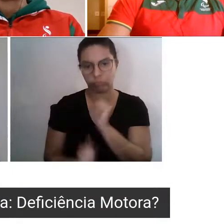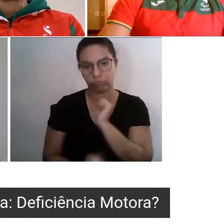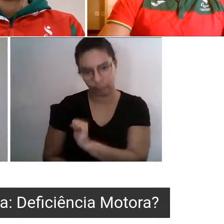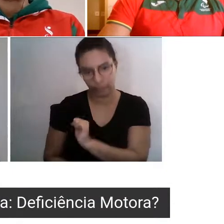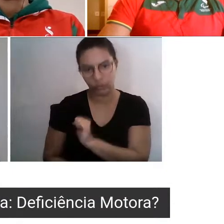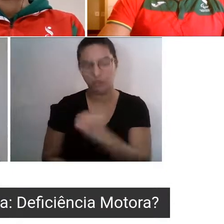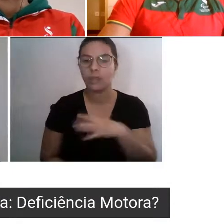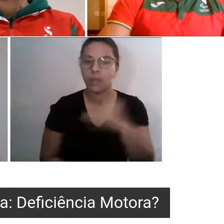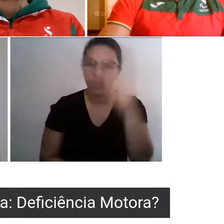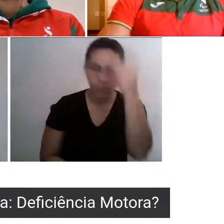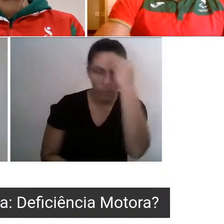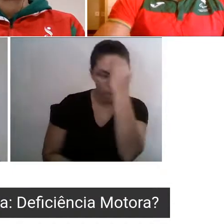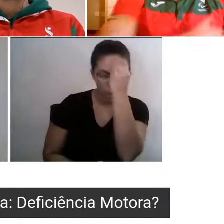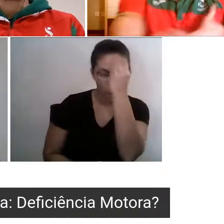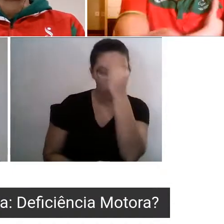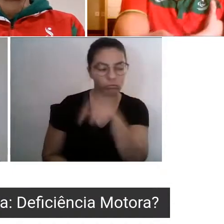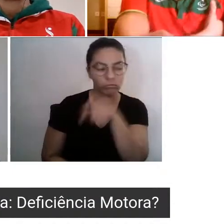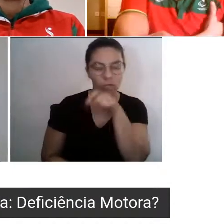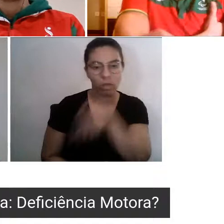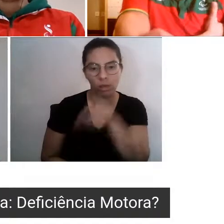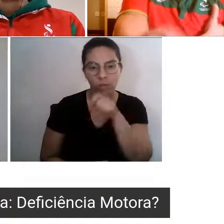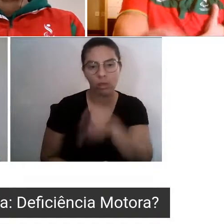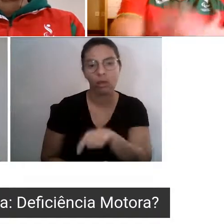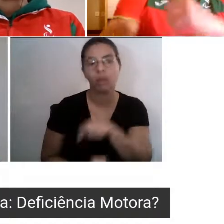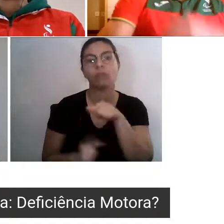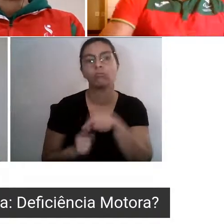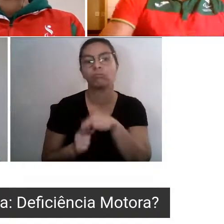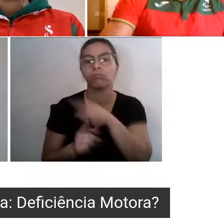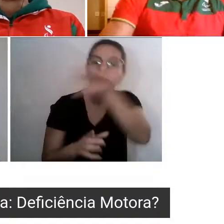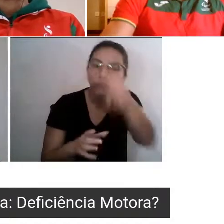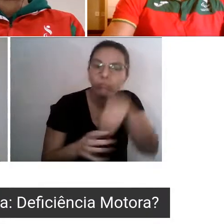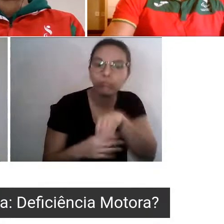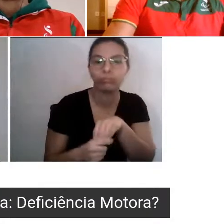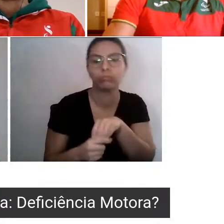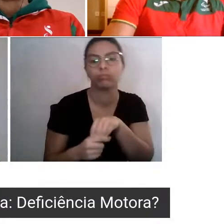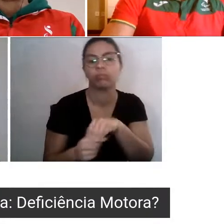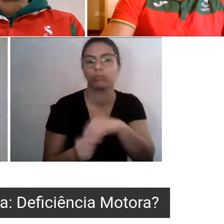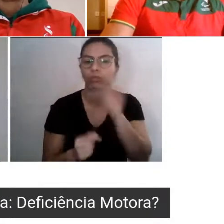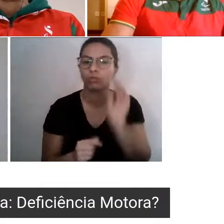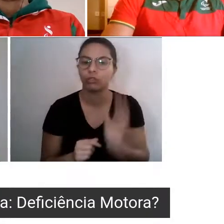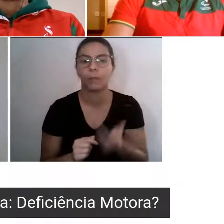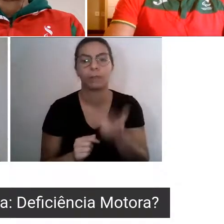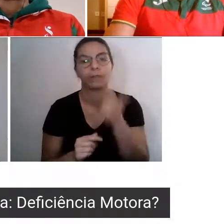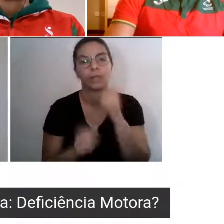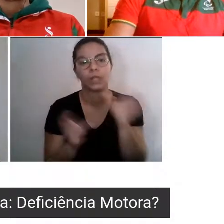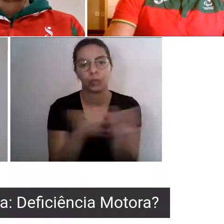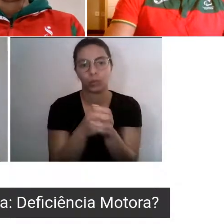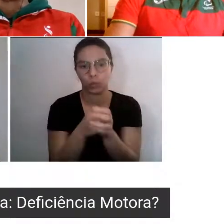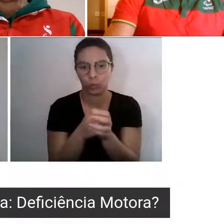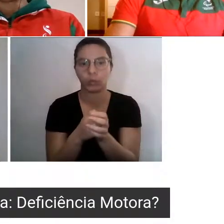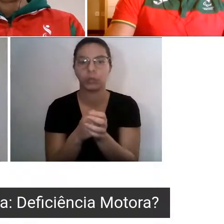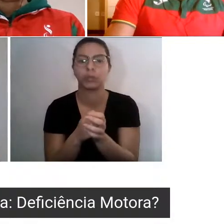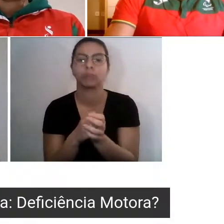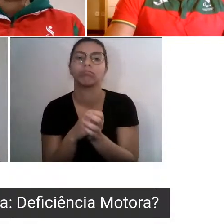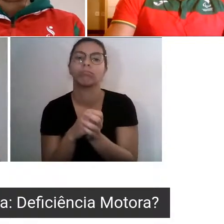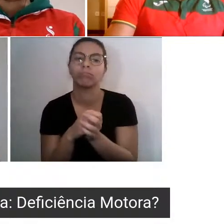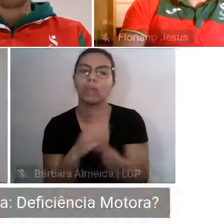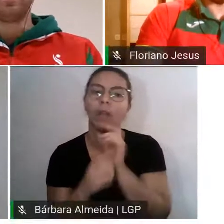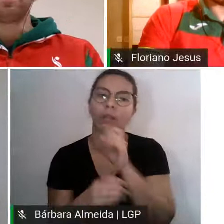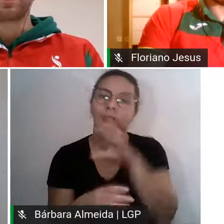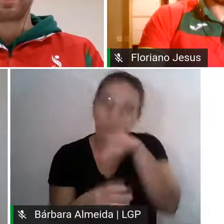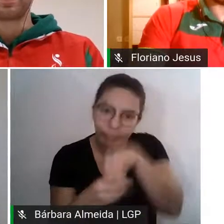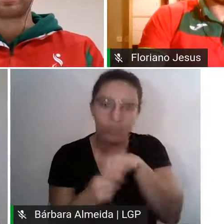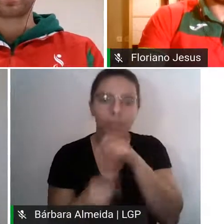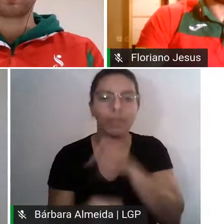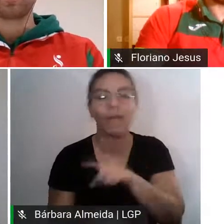saber se alguns dos seus atletas se enquadram em alguma das classes do para-badminton. Portanto,